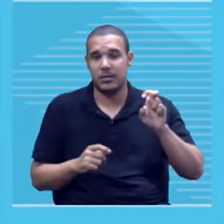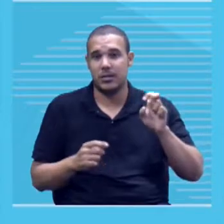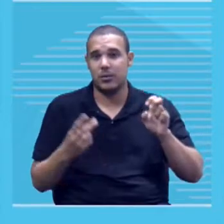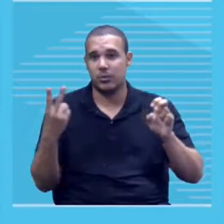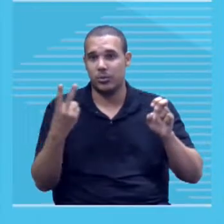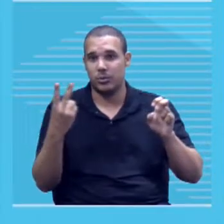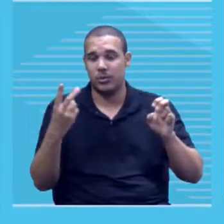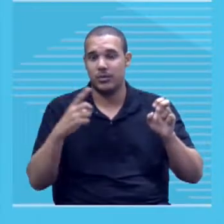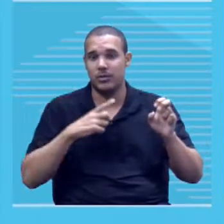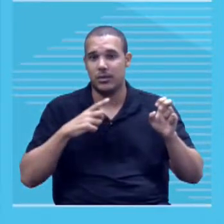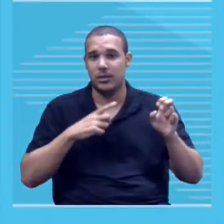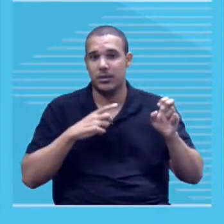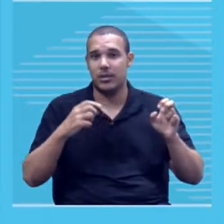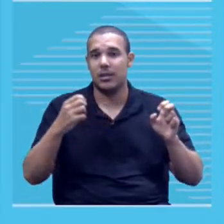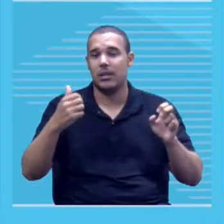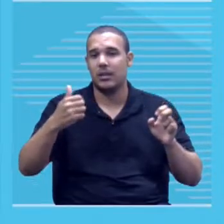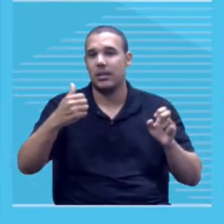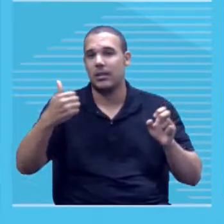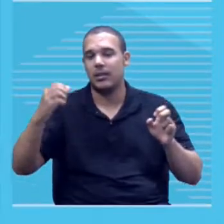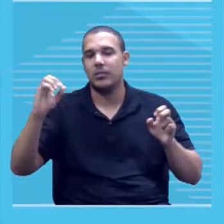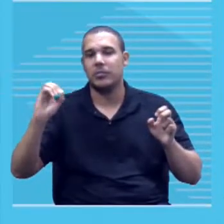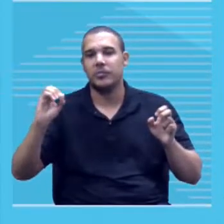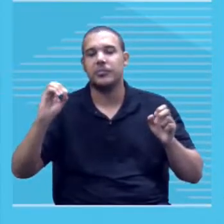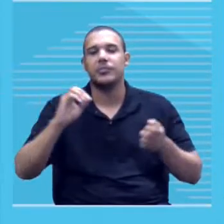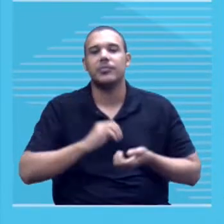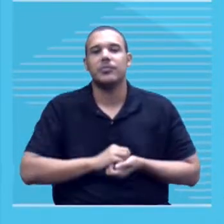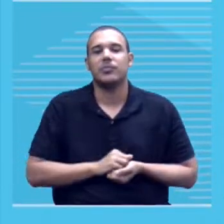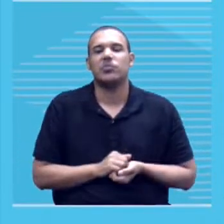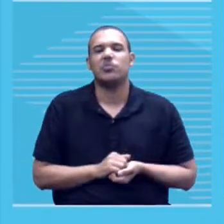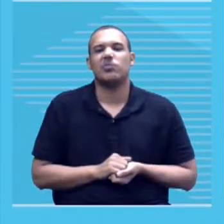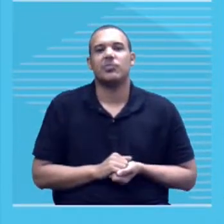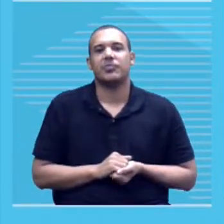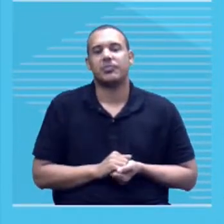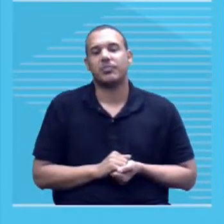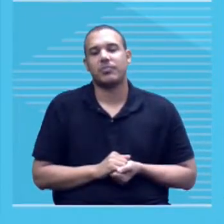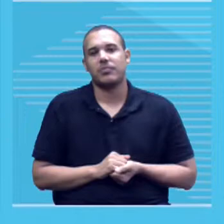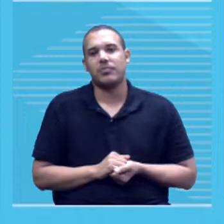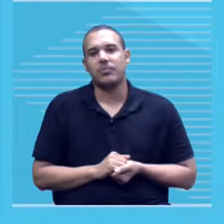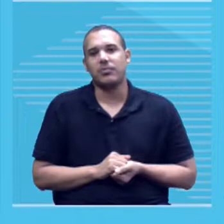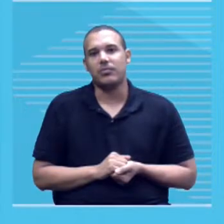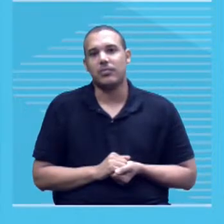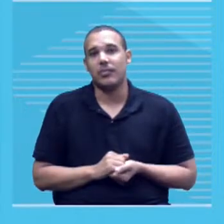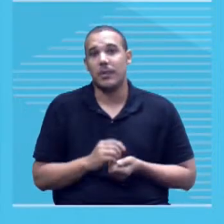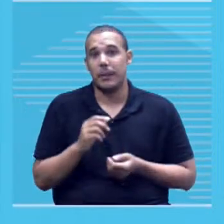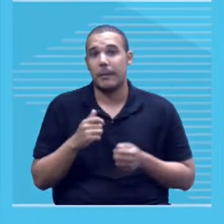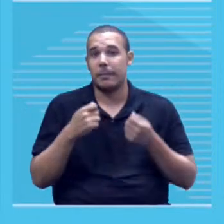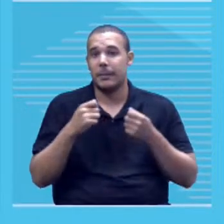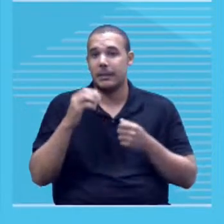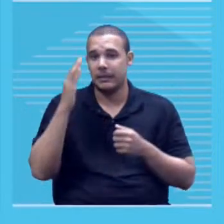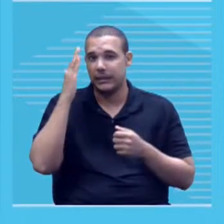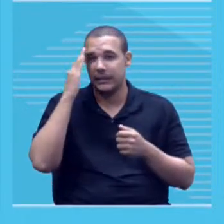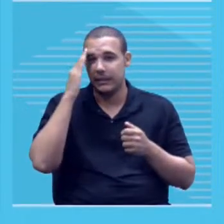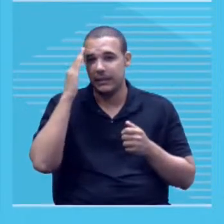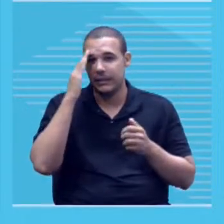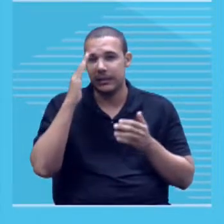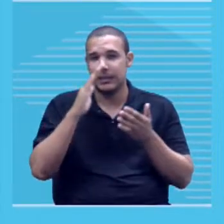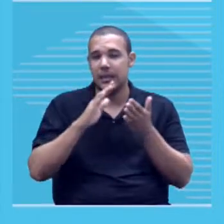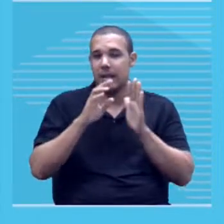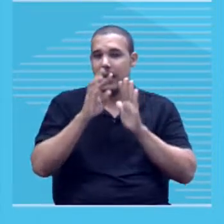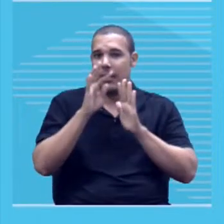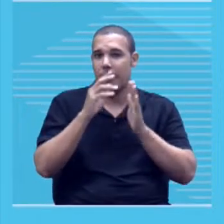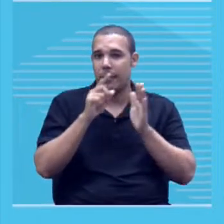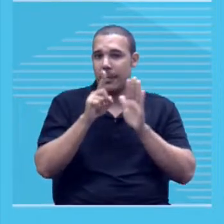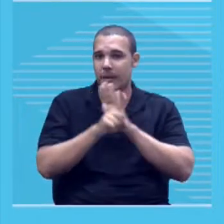faróis vão ter 110, né? Essa ideia aí de potência. Olha a interpretação textual da questão.